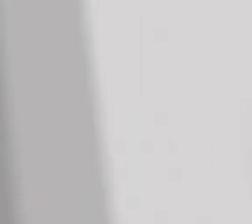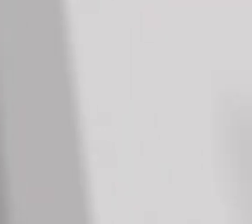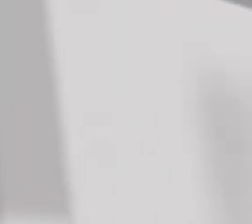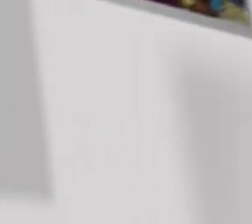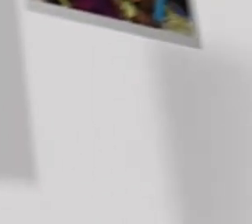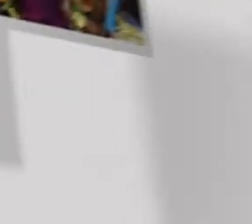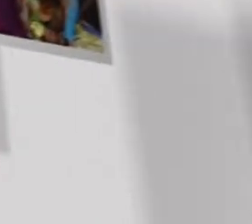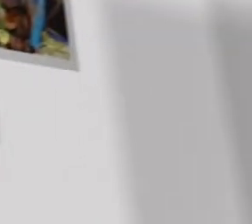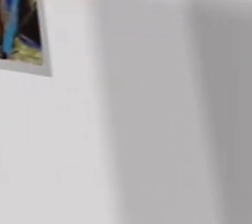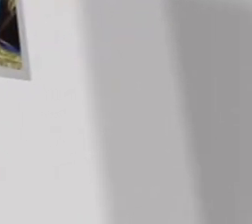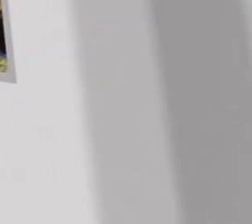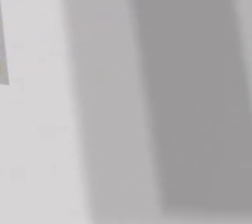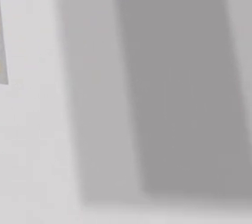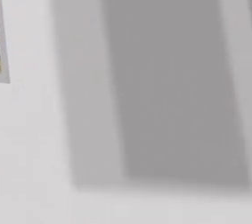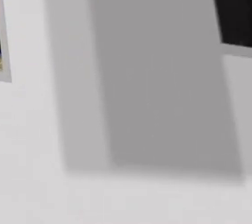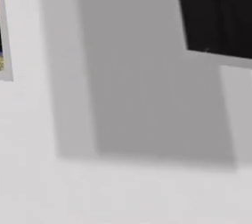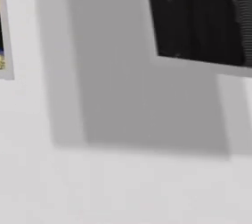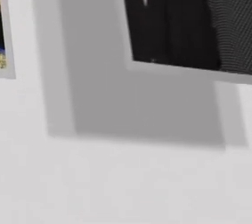Música